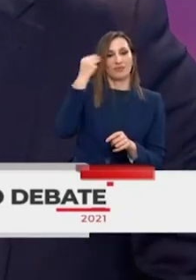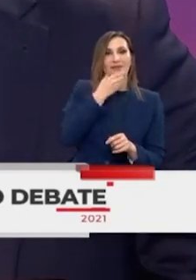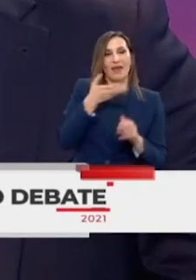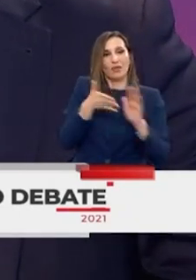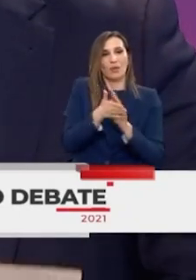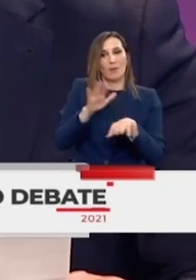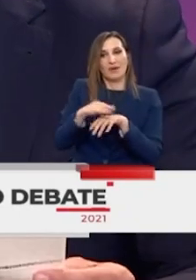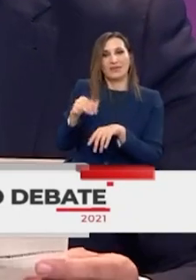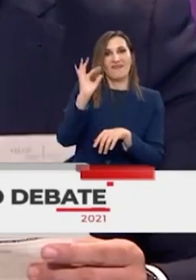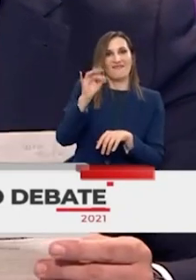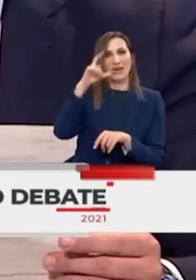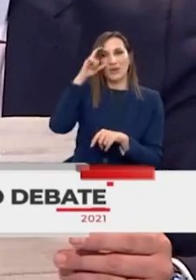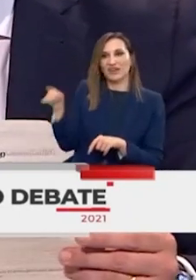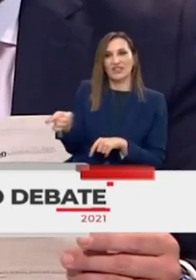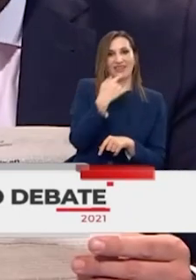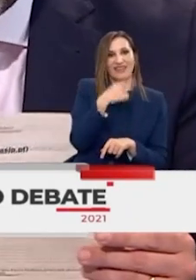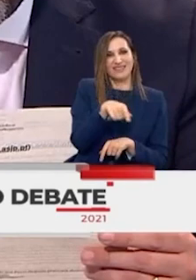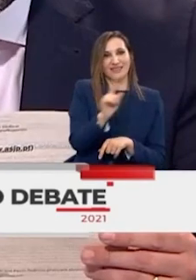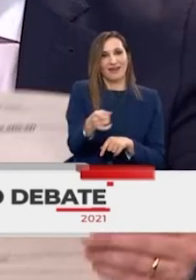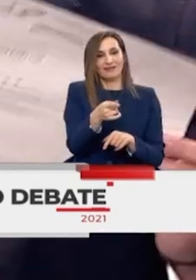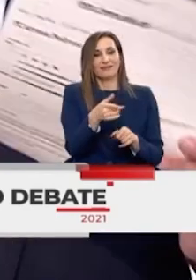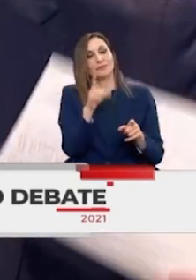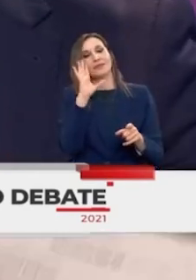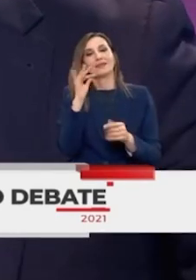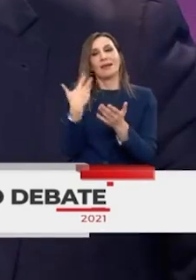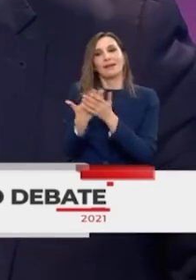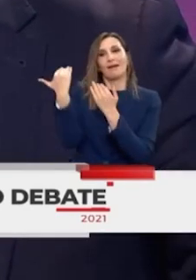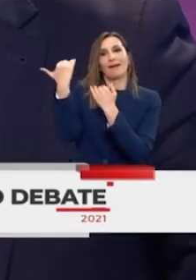Socialista, pela mão de Ferro Rodrigues, a tentar condicionar a justiça.